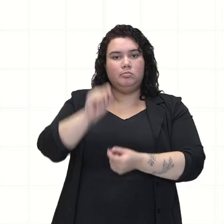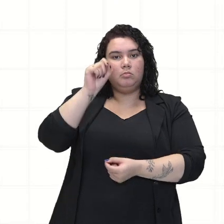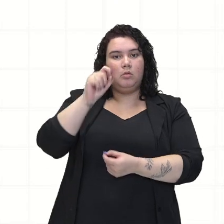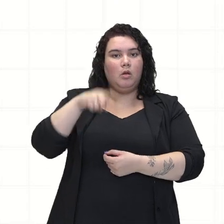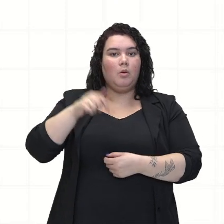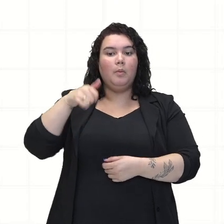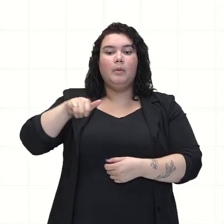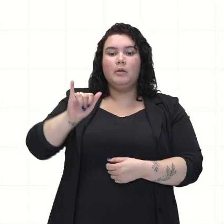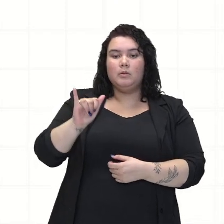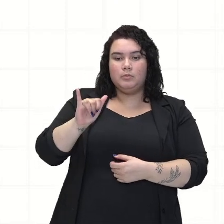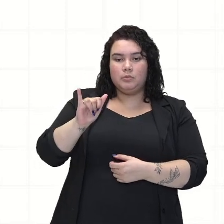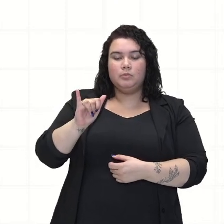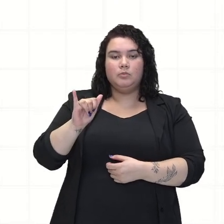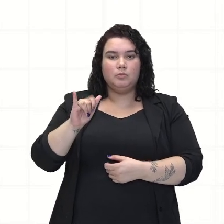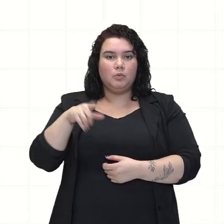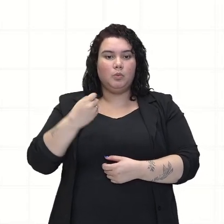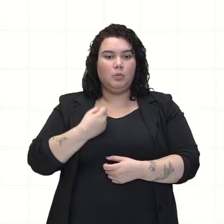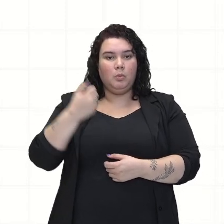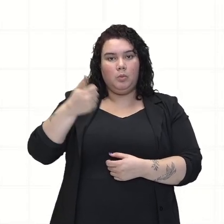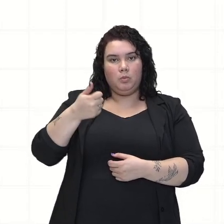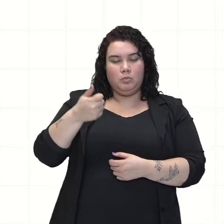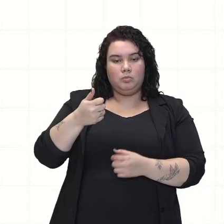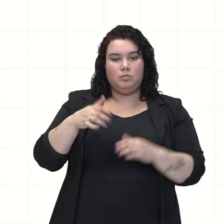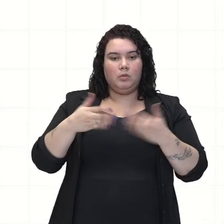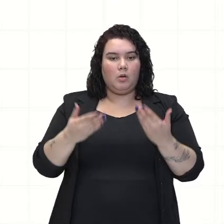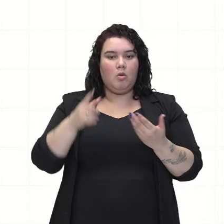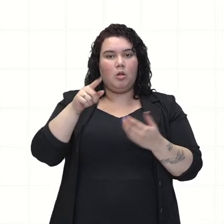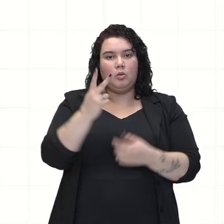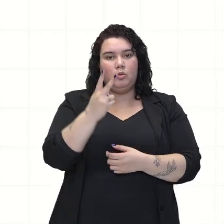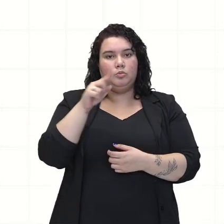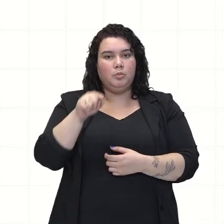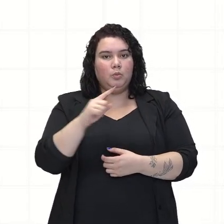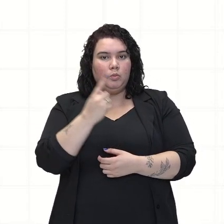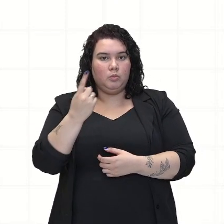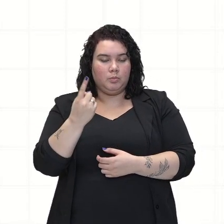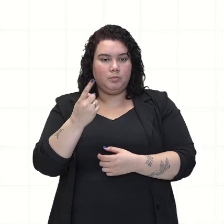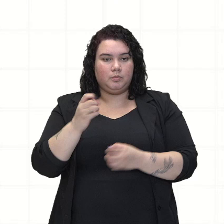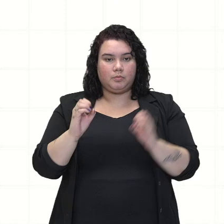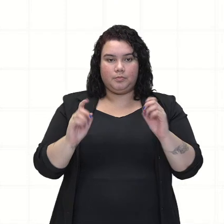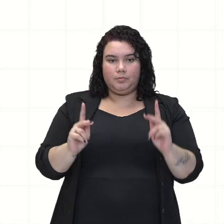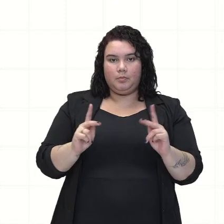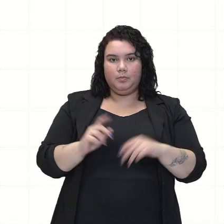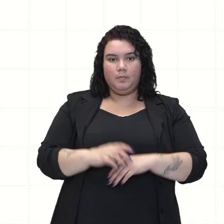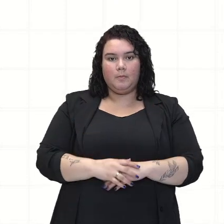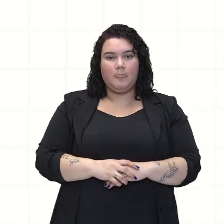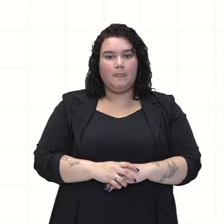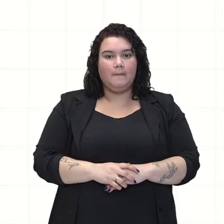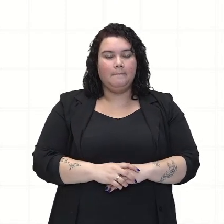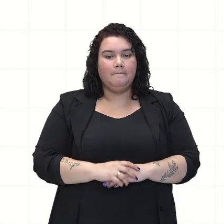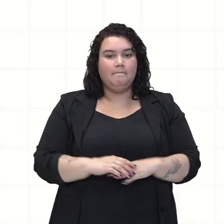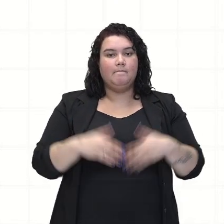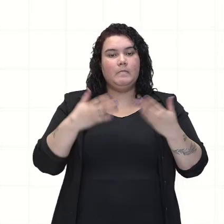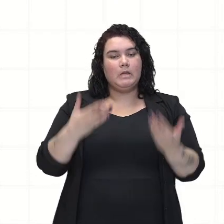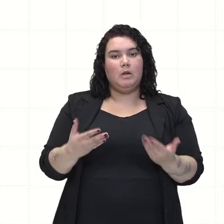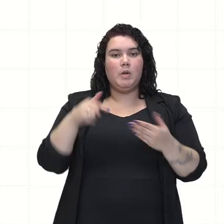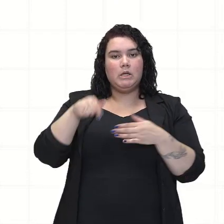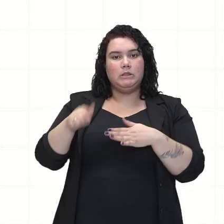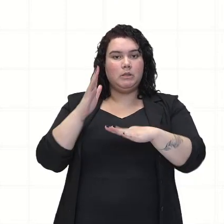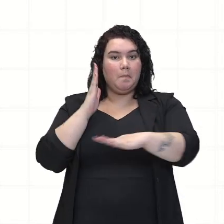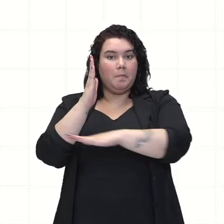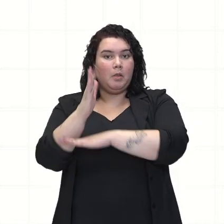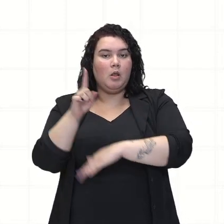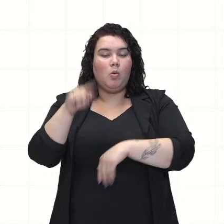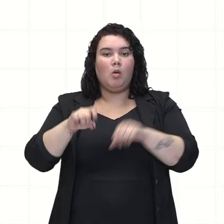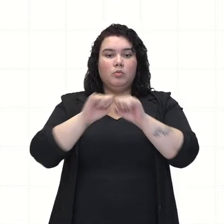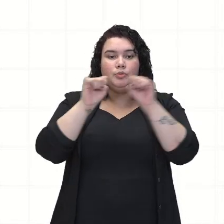Y, 1. Ponto 2, 1. Muito bem. E o plano cartesiano, então, é um sistema